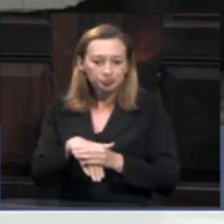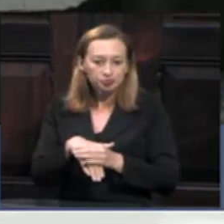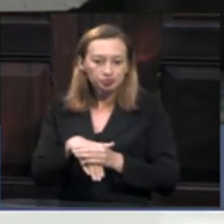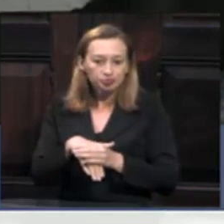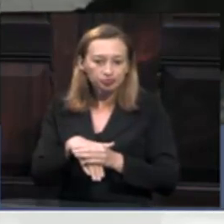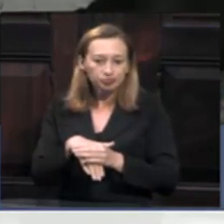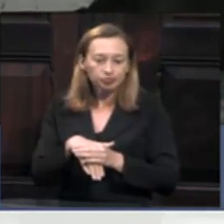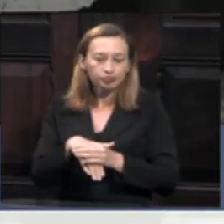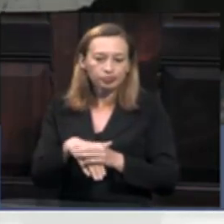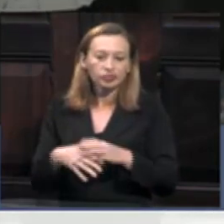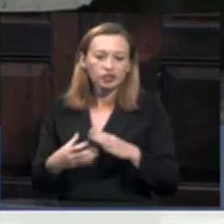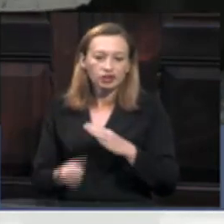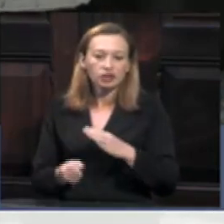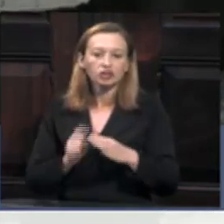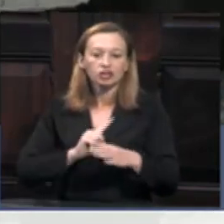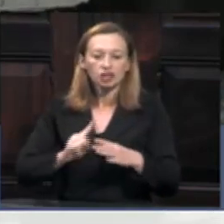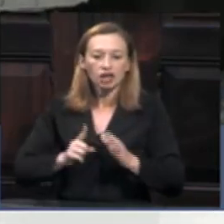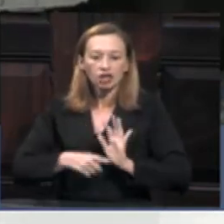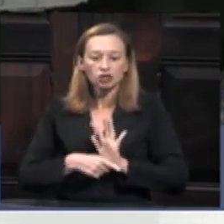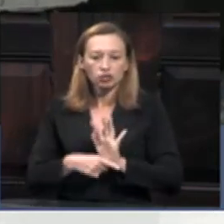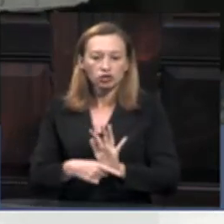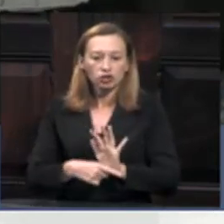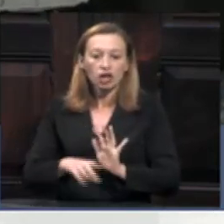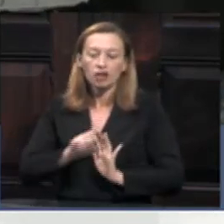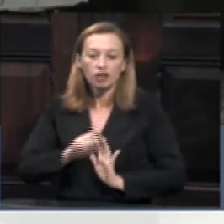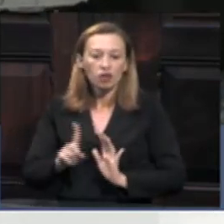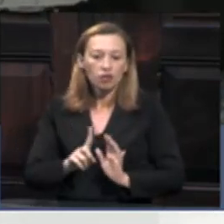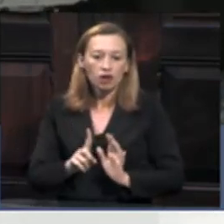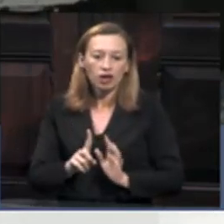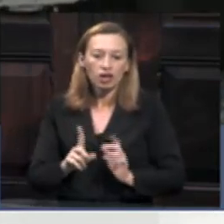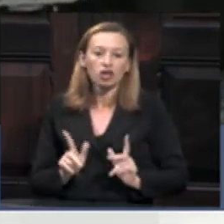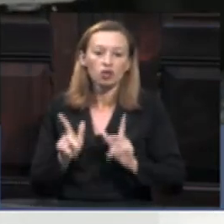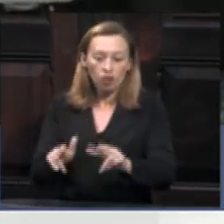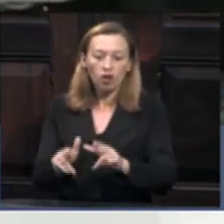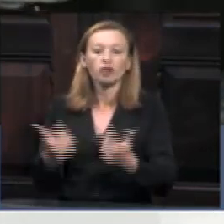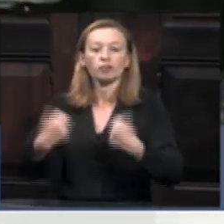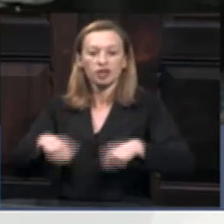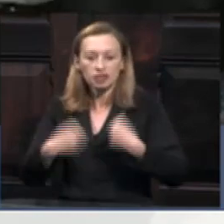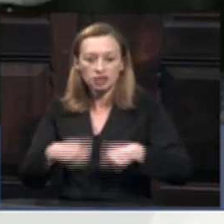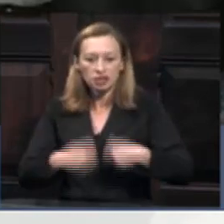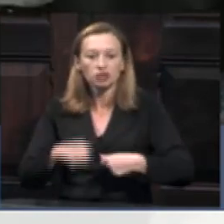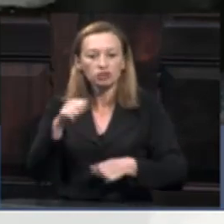não significam a mesma coisa. É